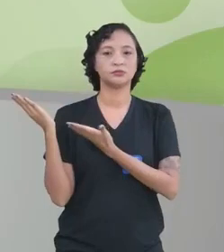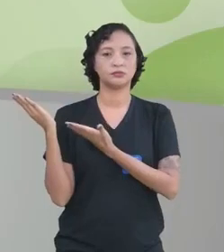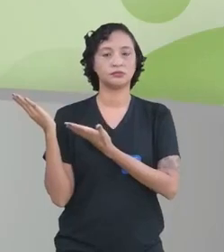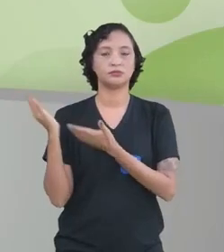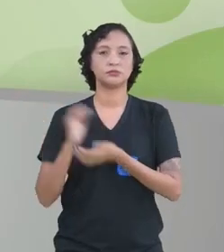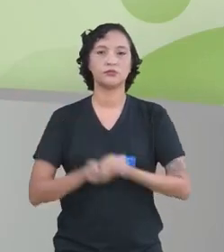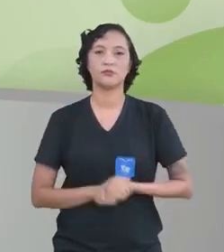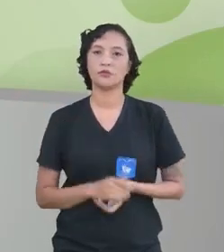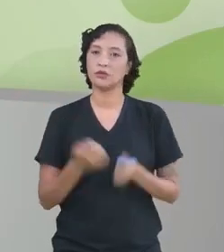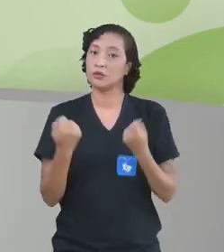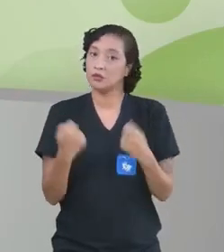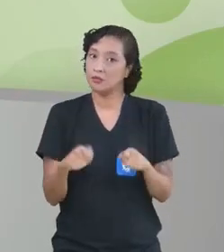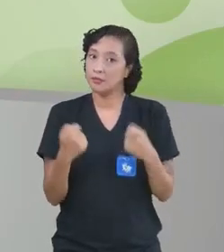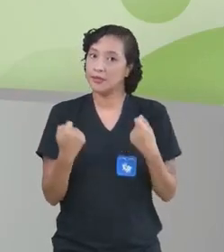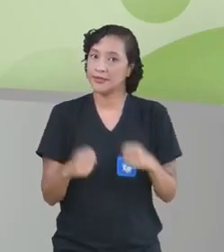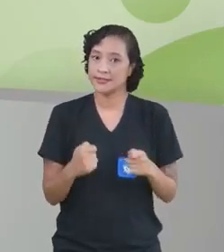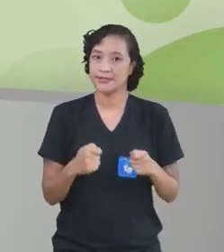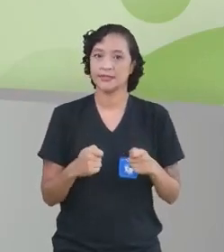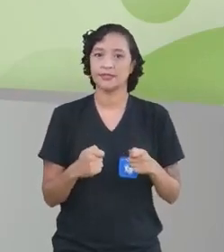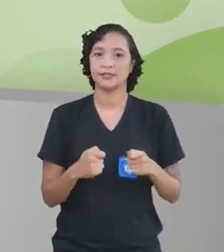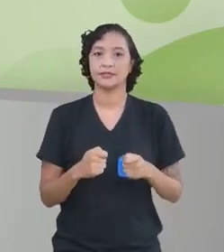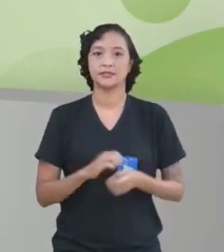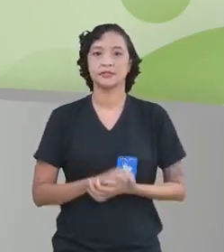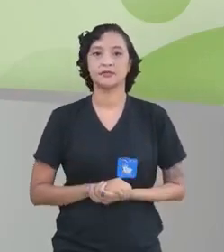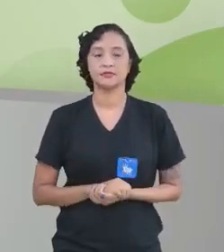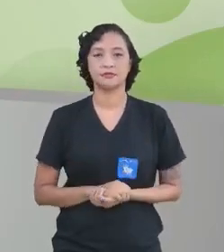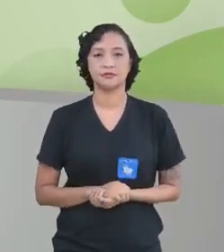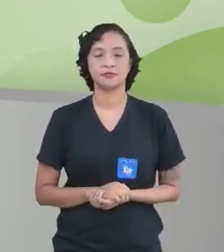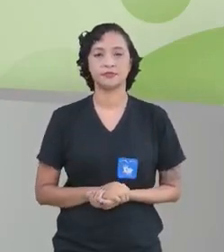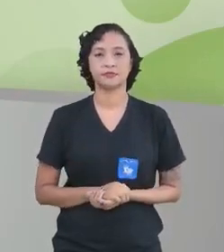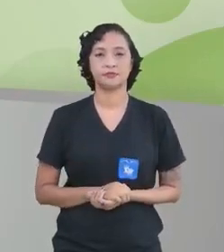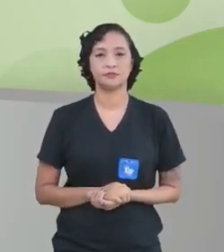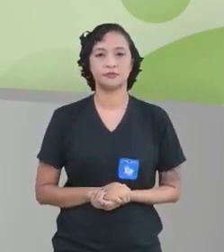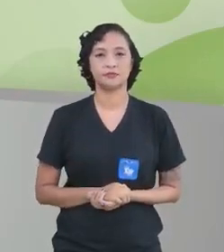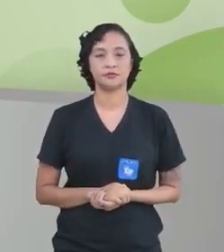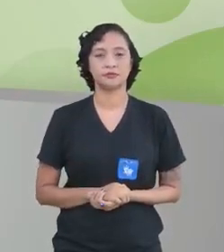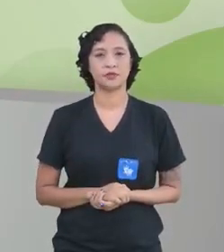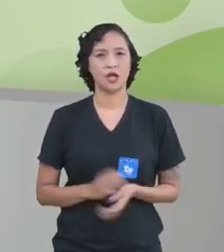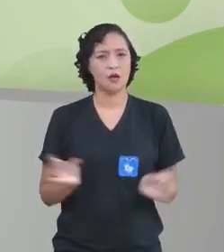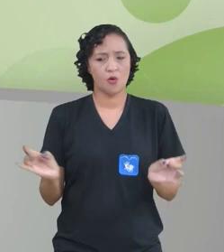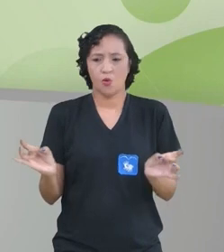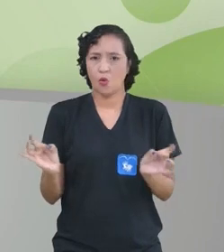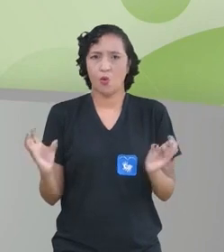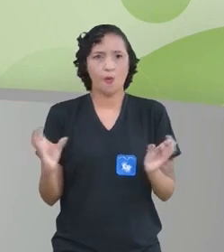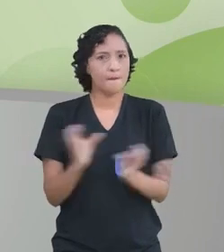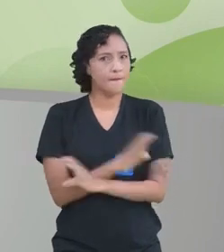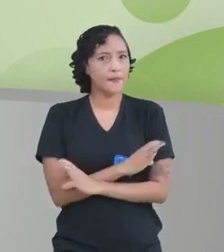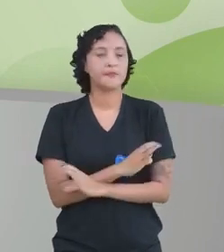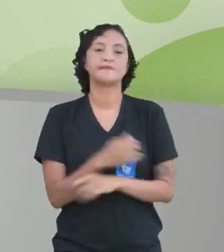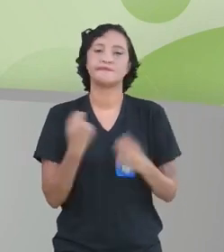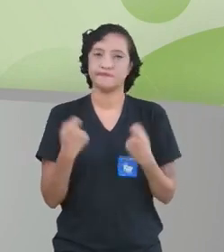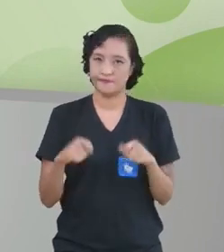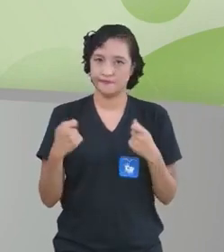estar dentro de uma situação de total funcionamento, tá bom?